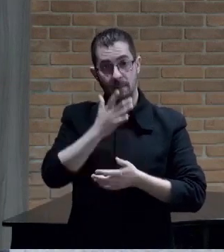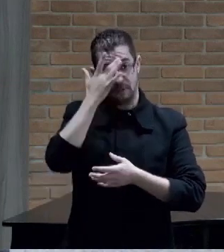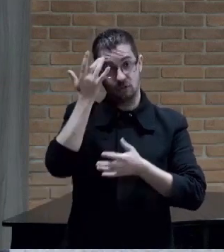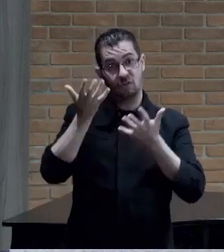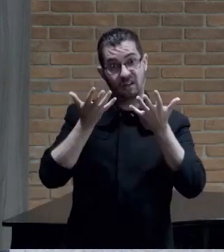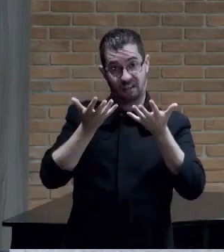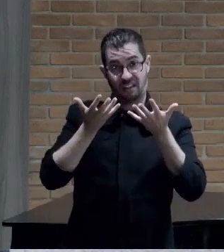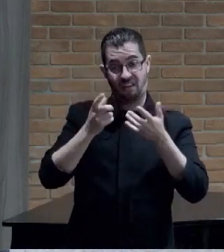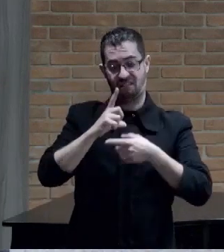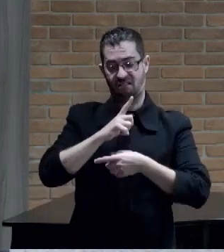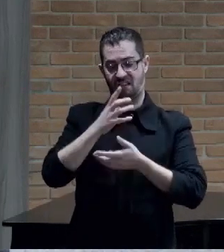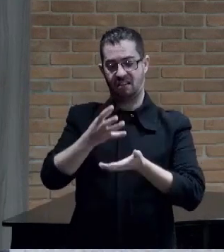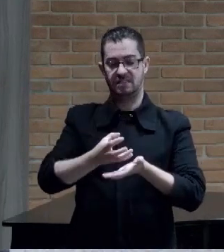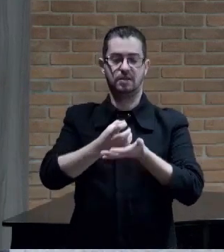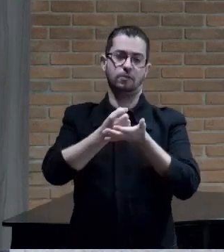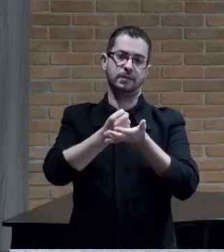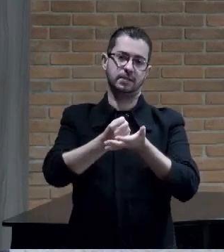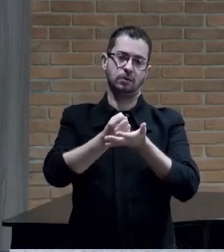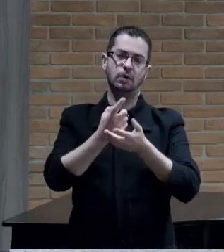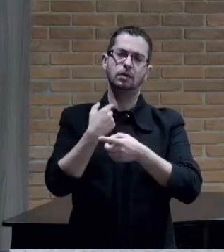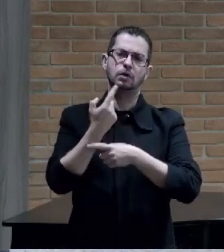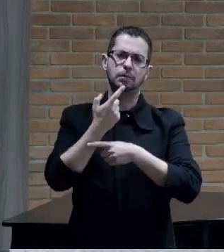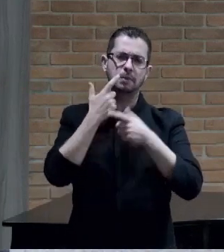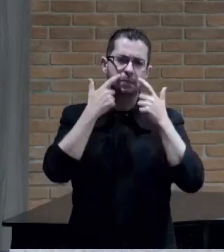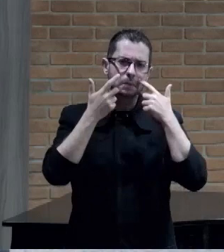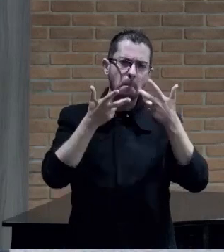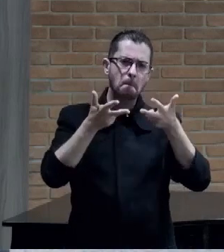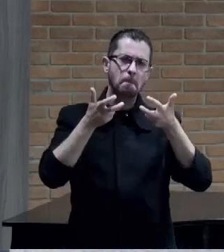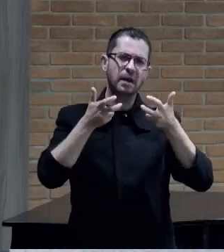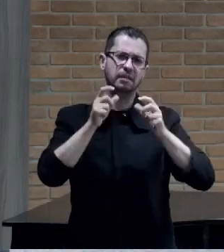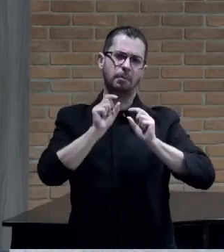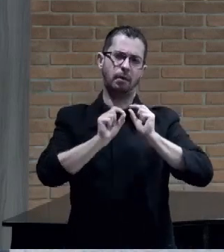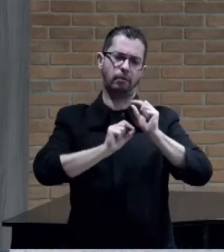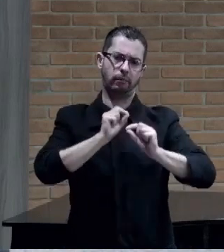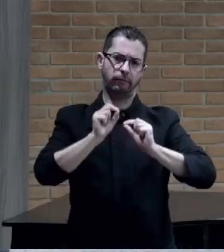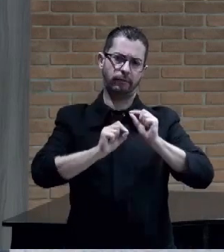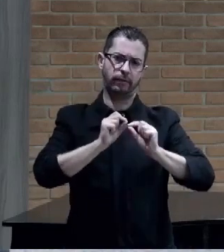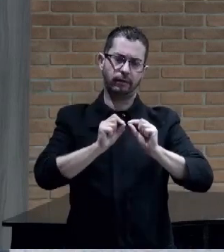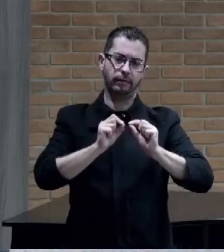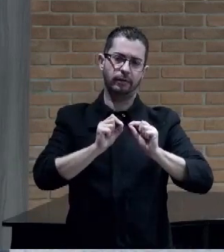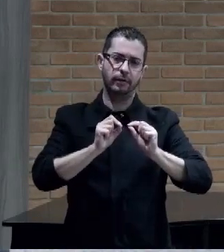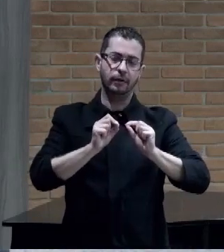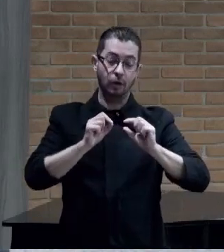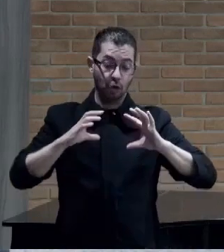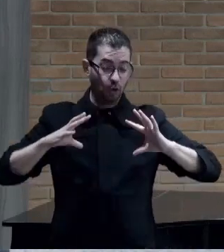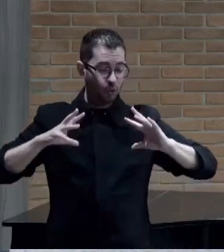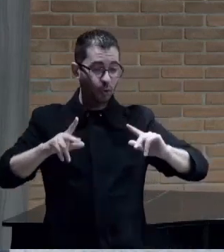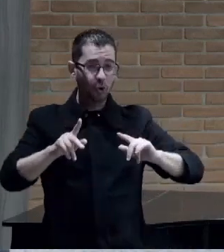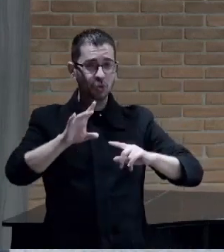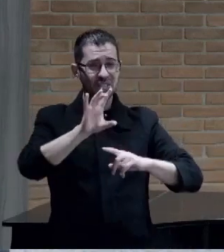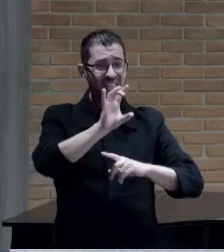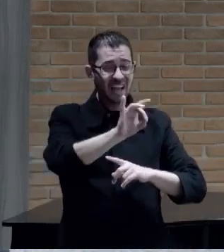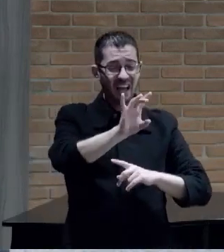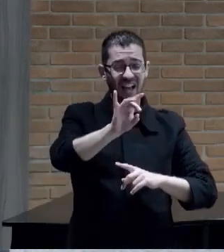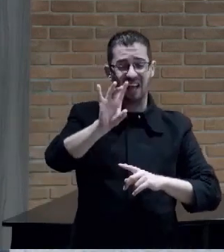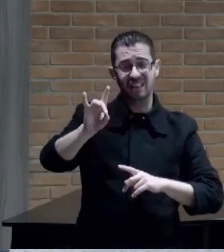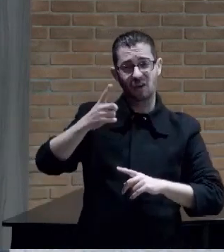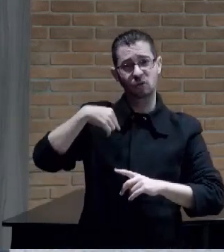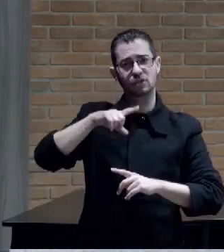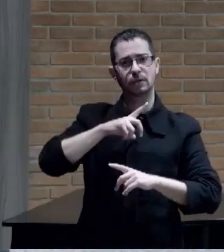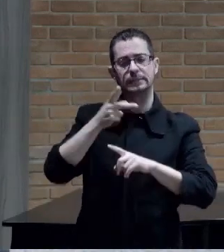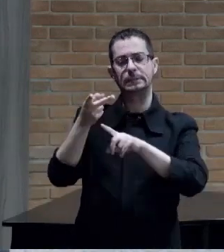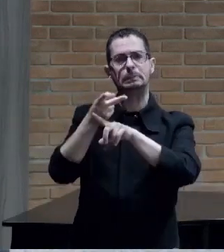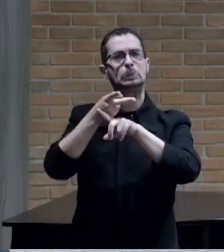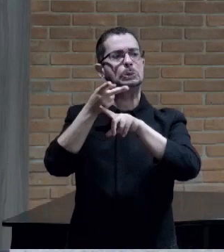salvação, nós vamos observar o seguinte: de alguma maneira, todos nós buscamos